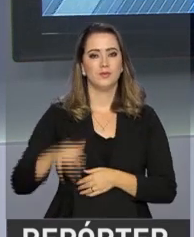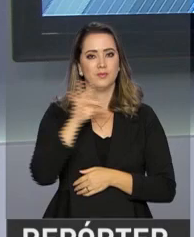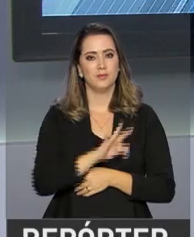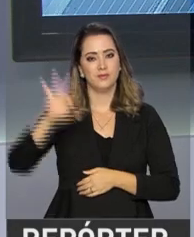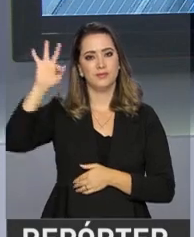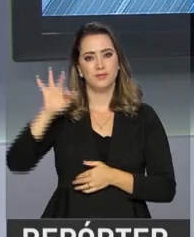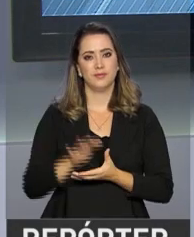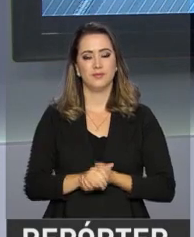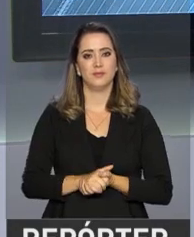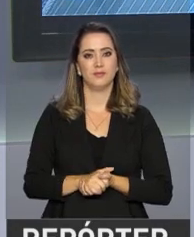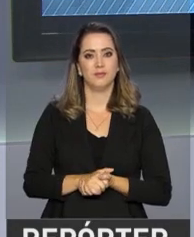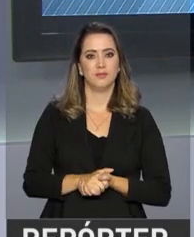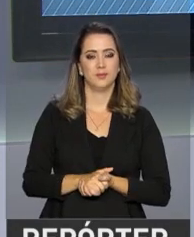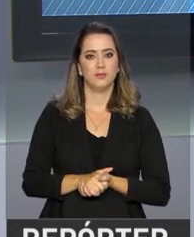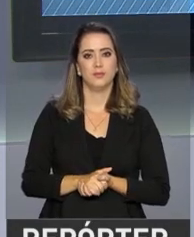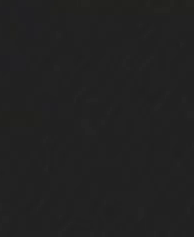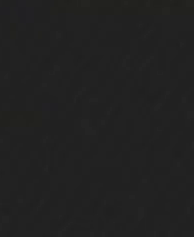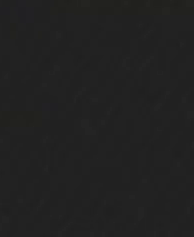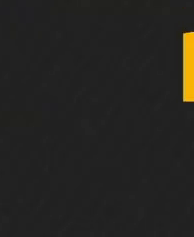a tv do governo federal